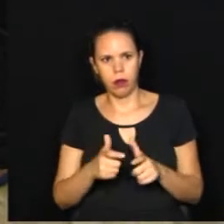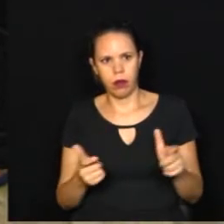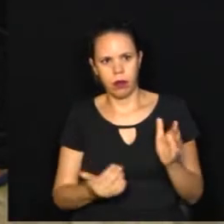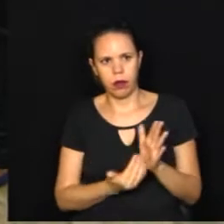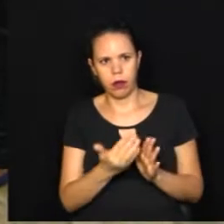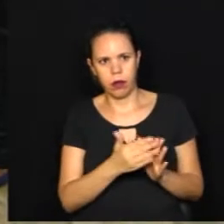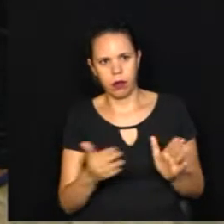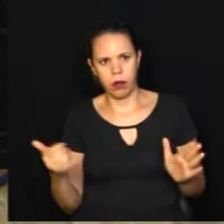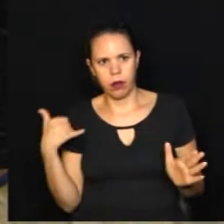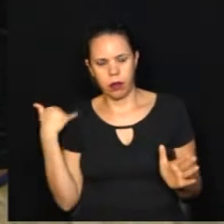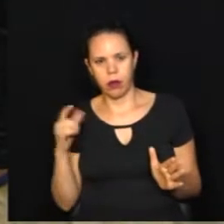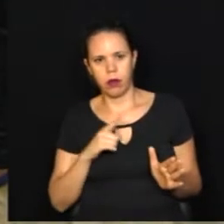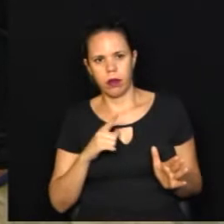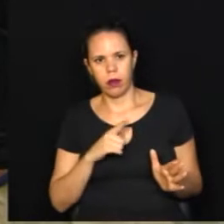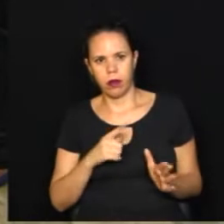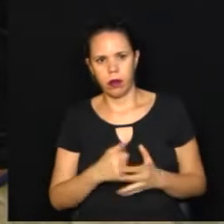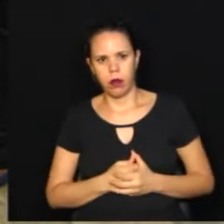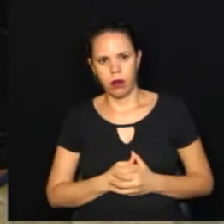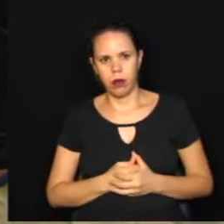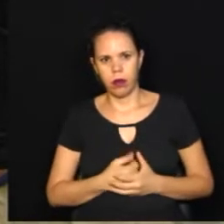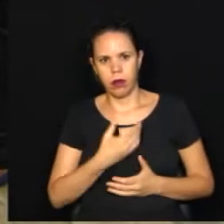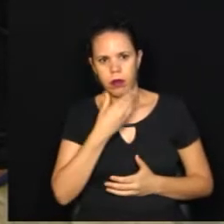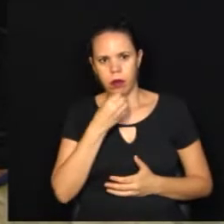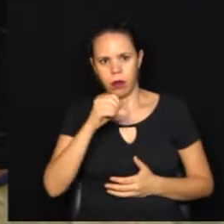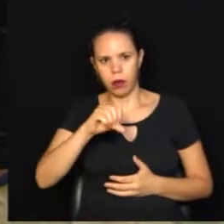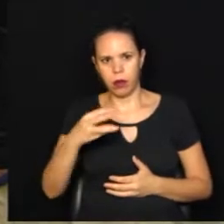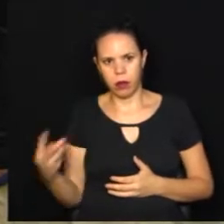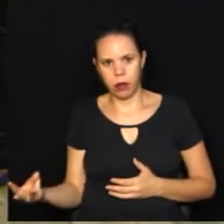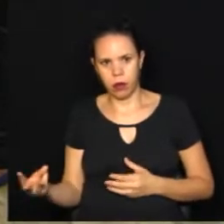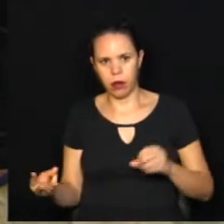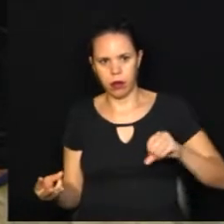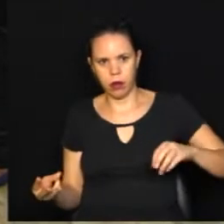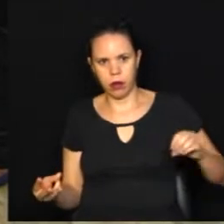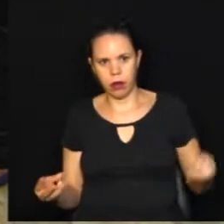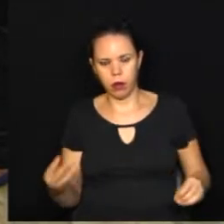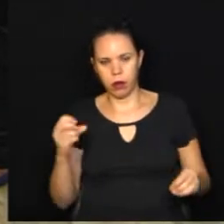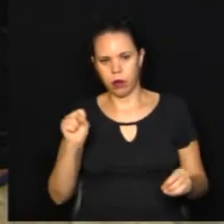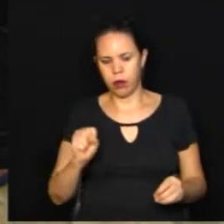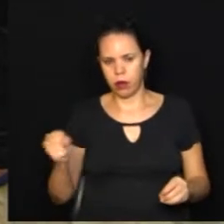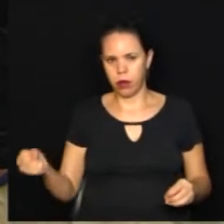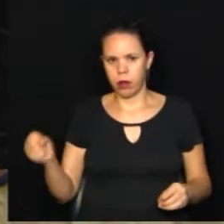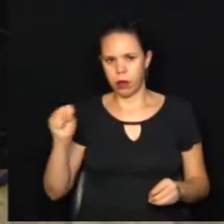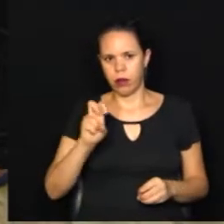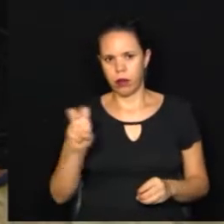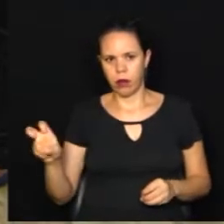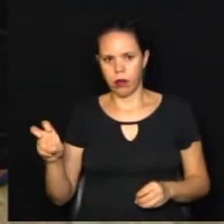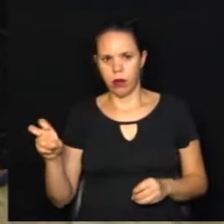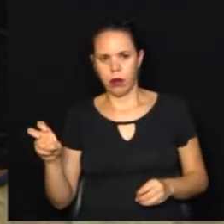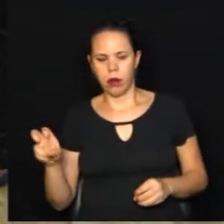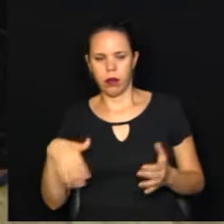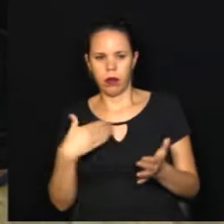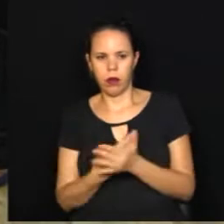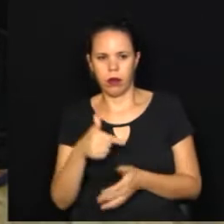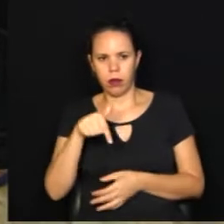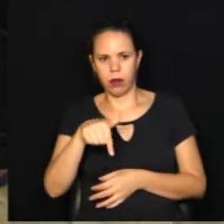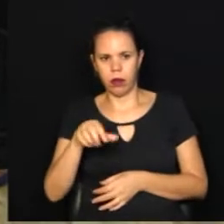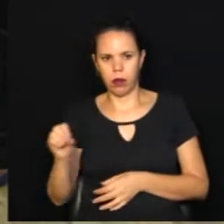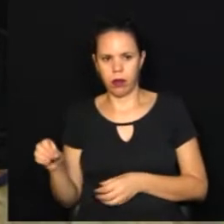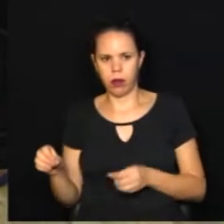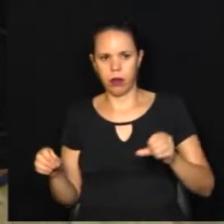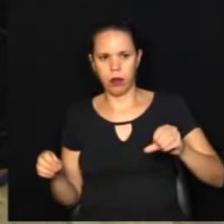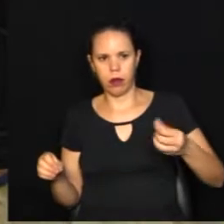essa faixa etária. A gente tem aqui um homem de 93, 90, 88, 85, até na faixa dos 70, 60.